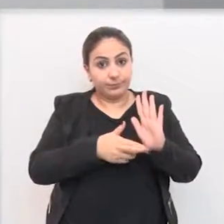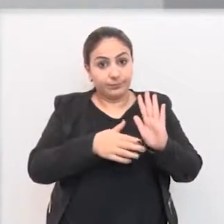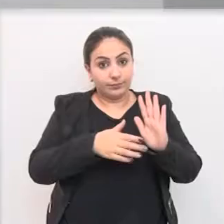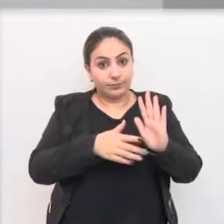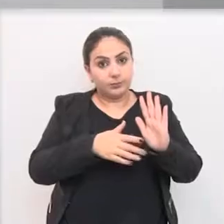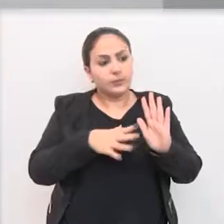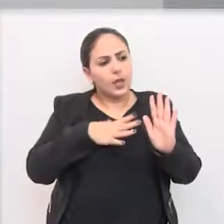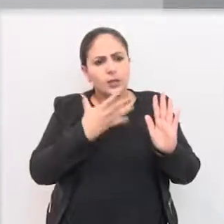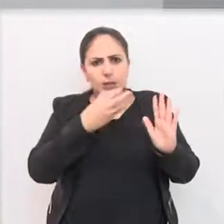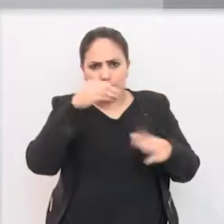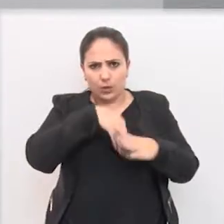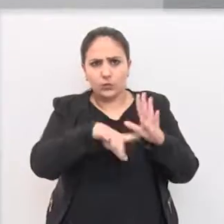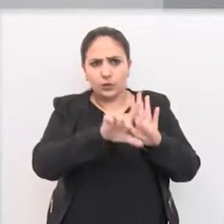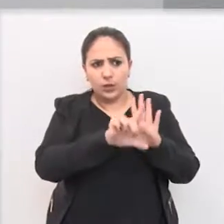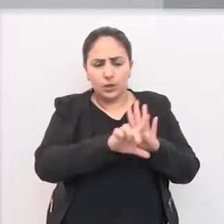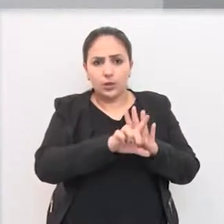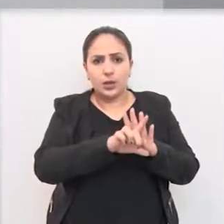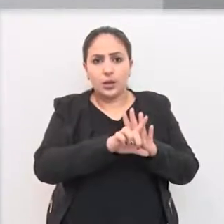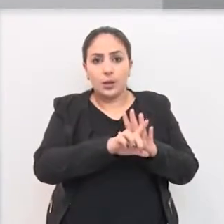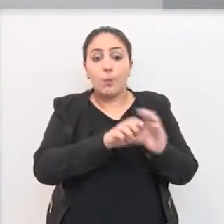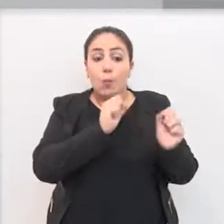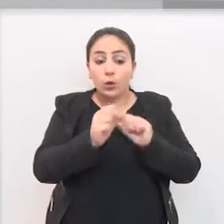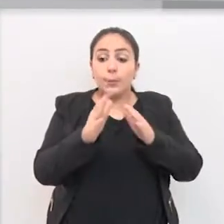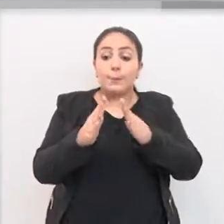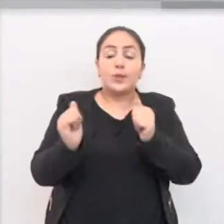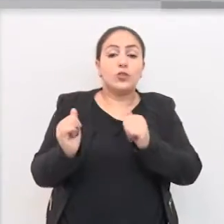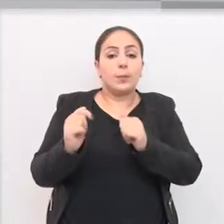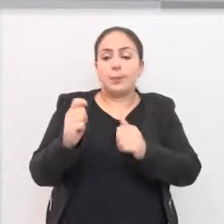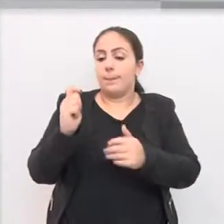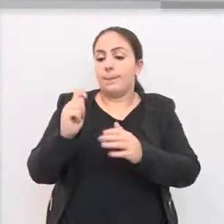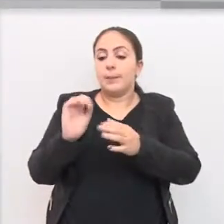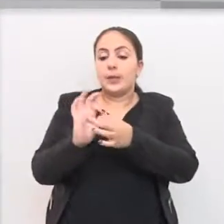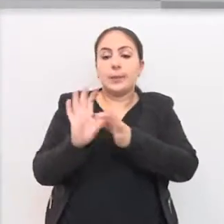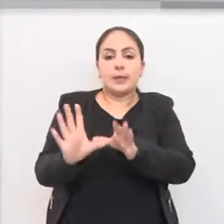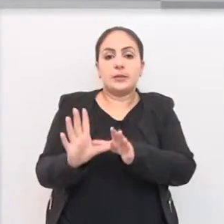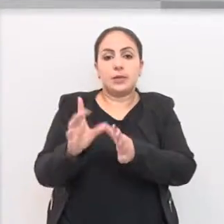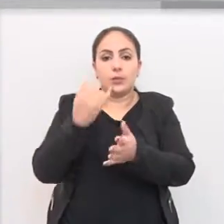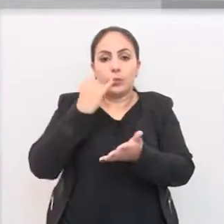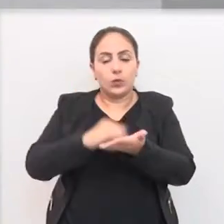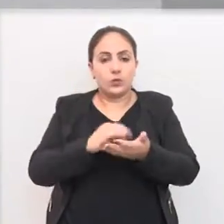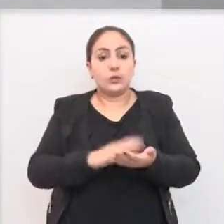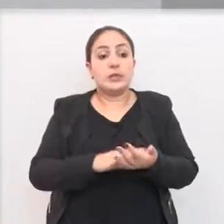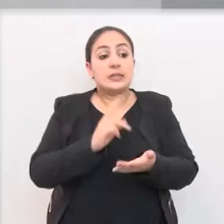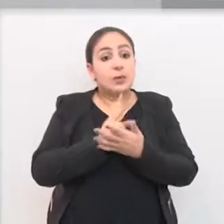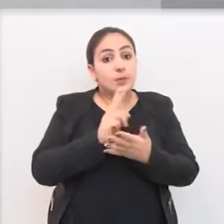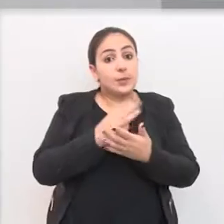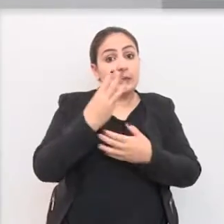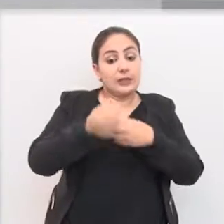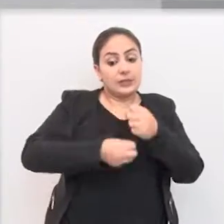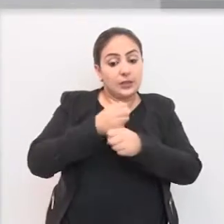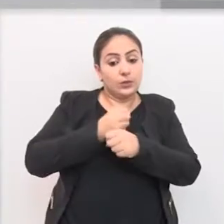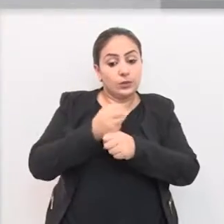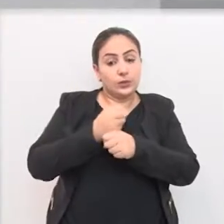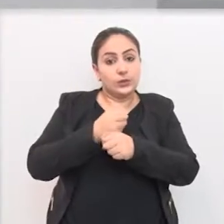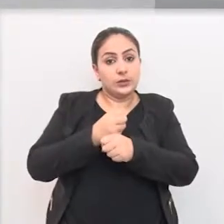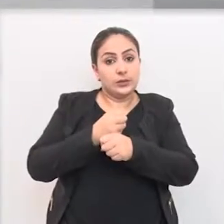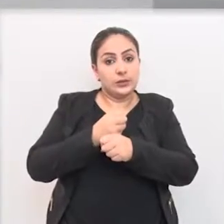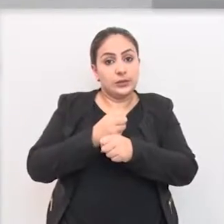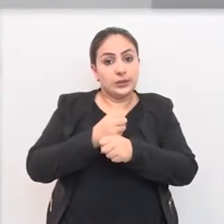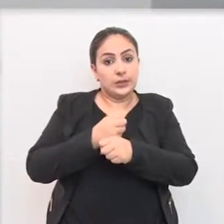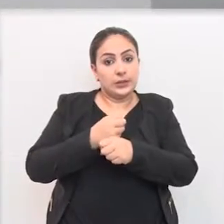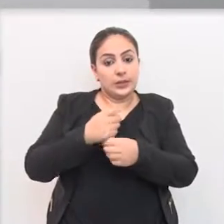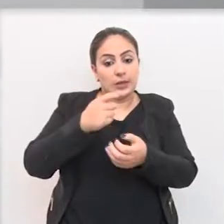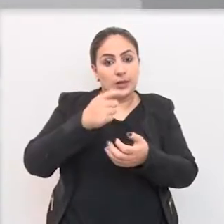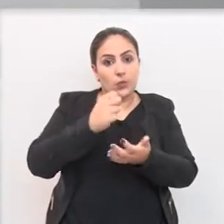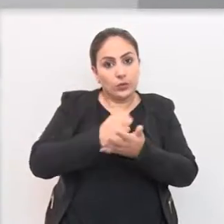critérios cumpridos, ela pode requerer no município a isenção do IPTU. Todavia, essa isenção ela tem que ser renovada a cada 3 anos. E o que